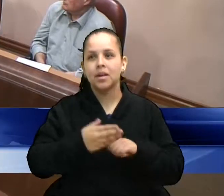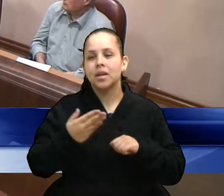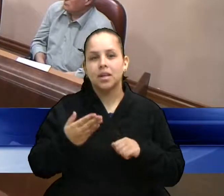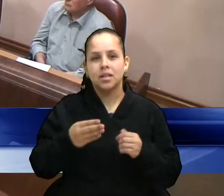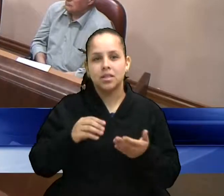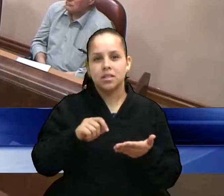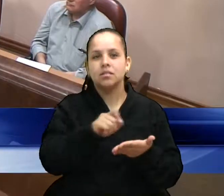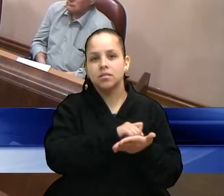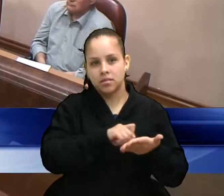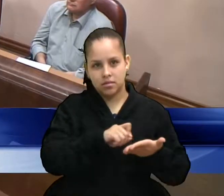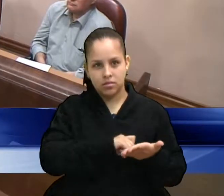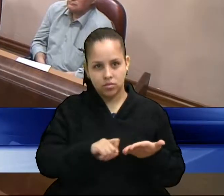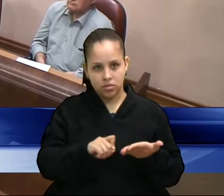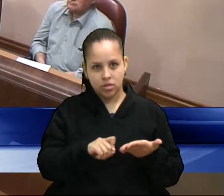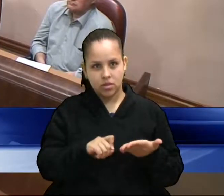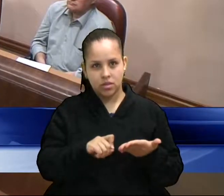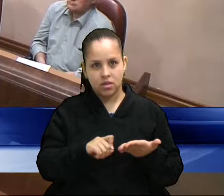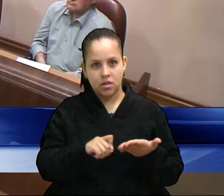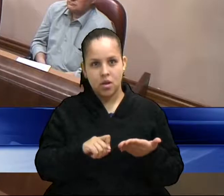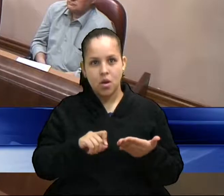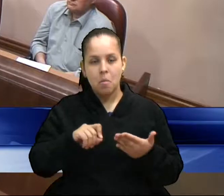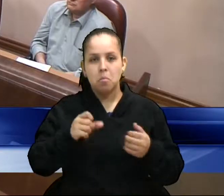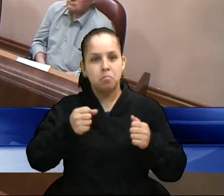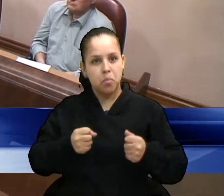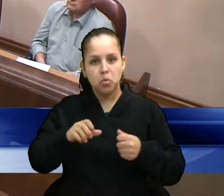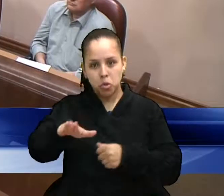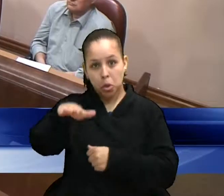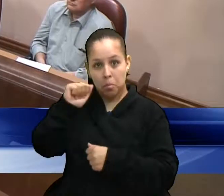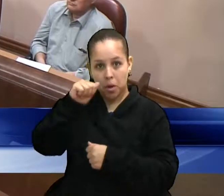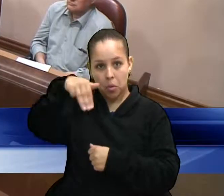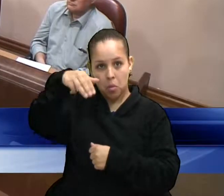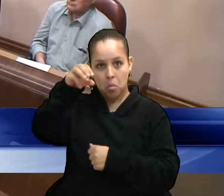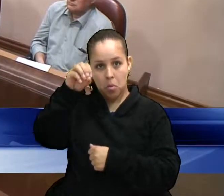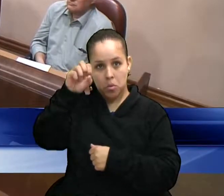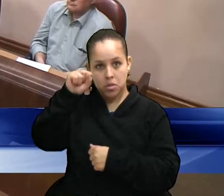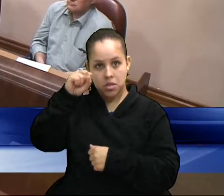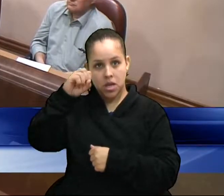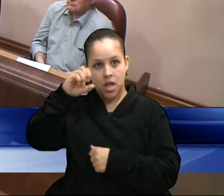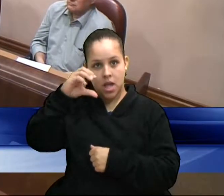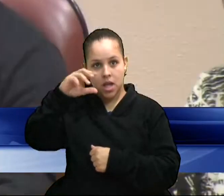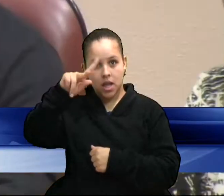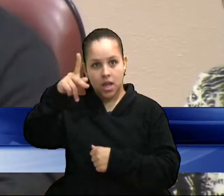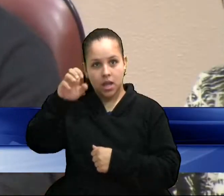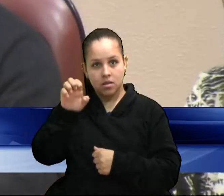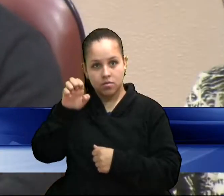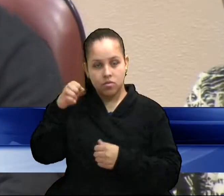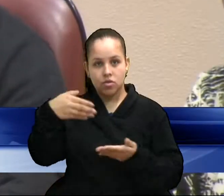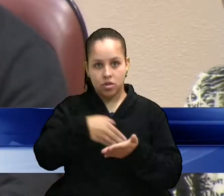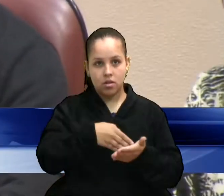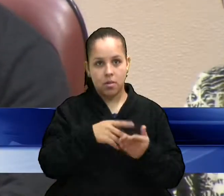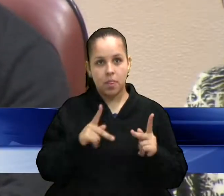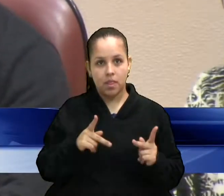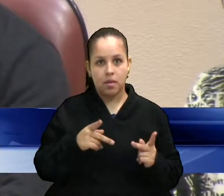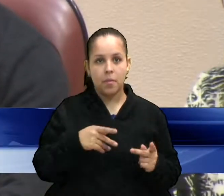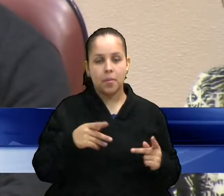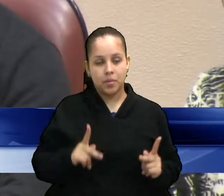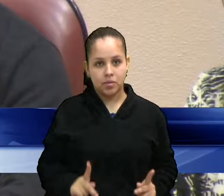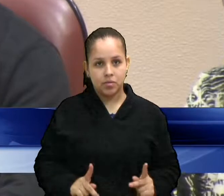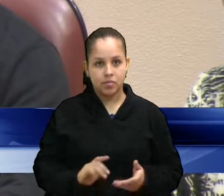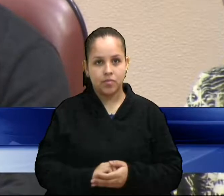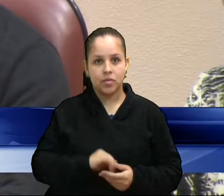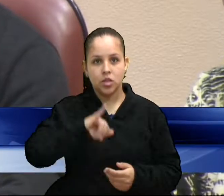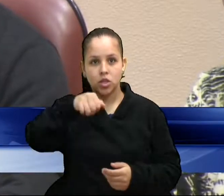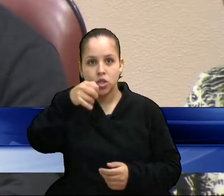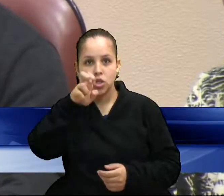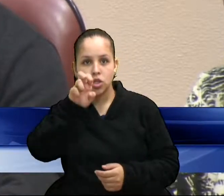com o Mosquen, né, Mosquen? Só levantar a mão que o Mosquen vai até vocês aí. Então nós temos aqui agora o senhor Jefferson